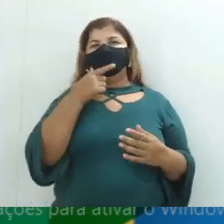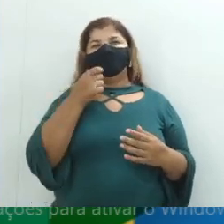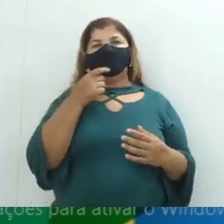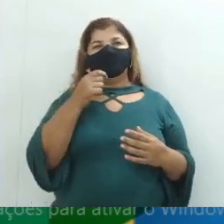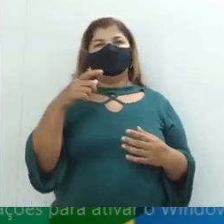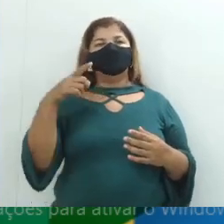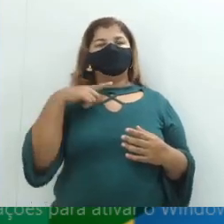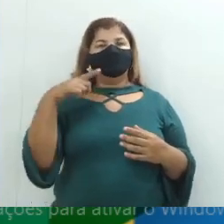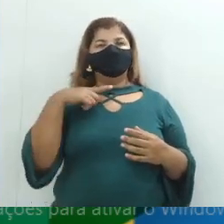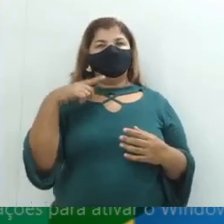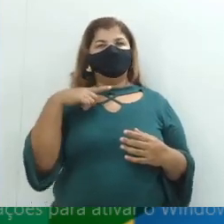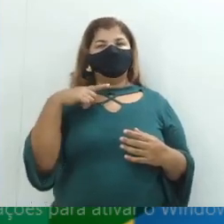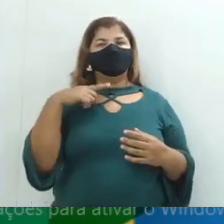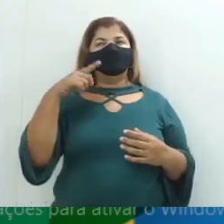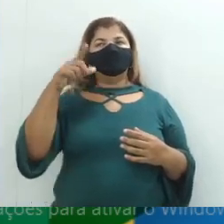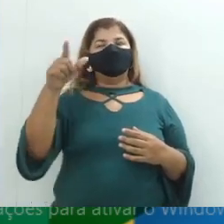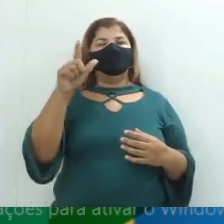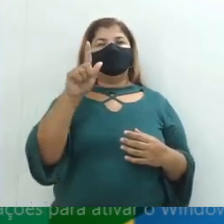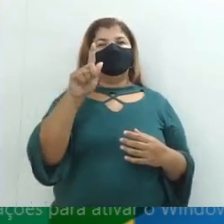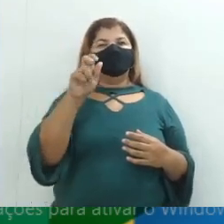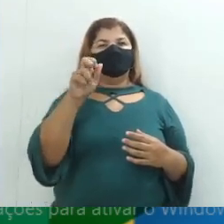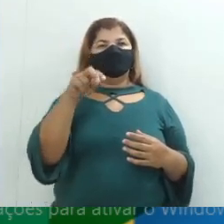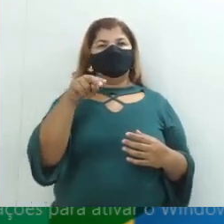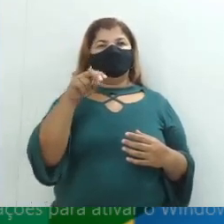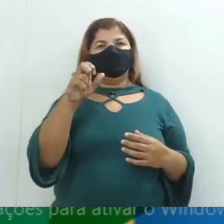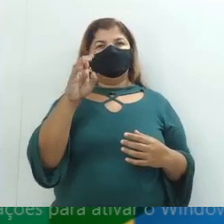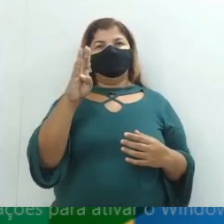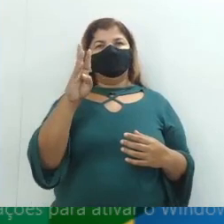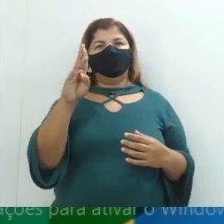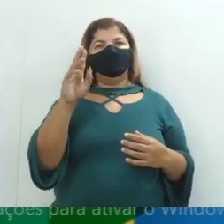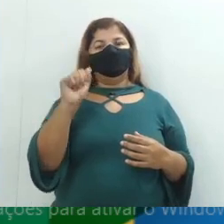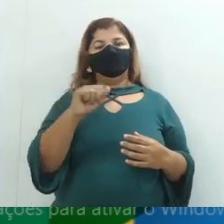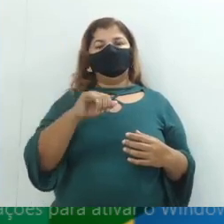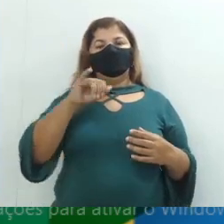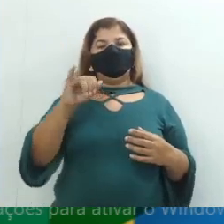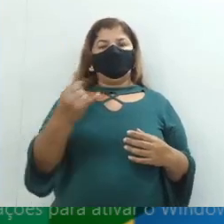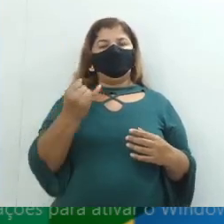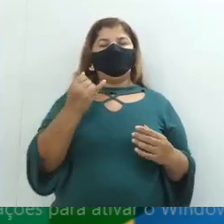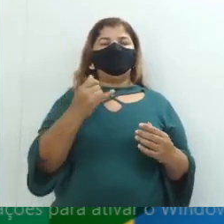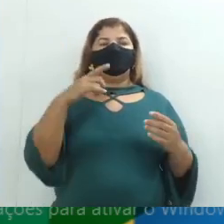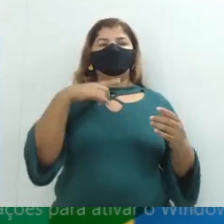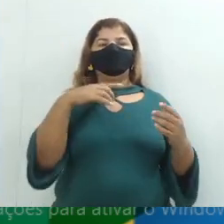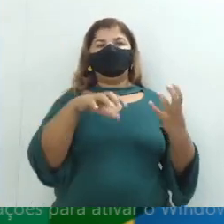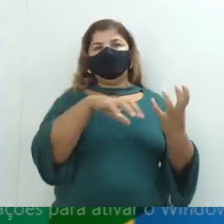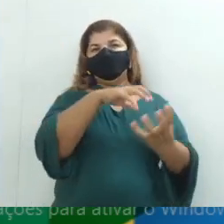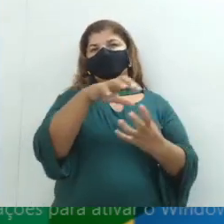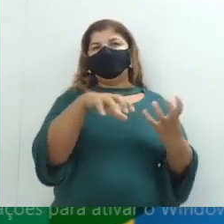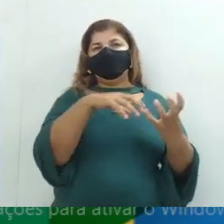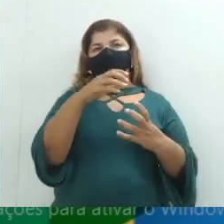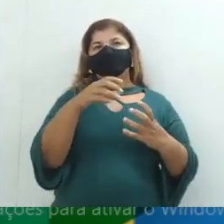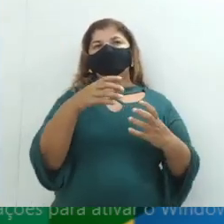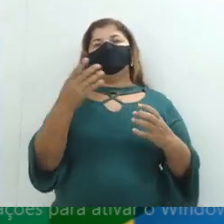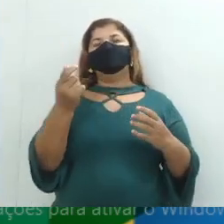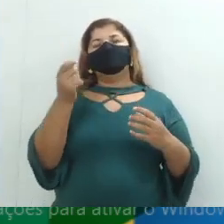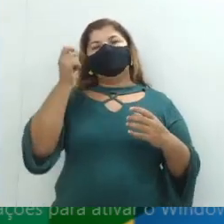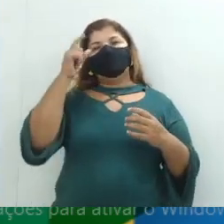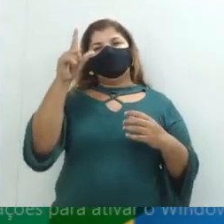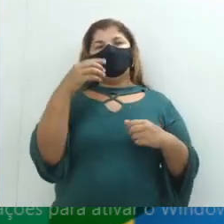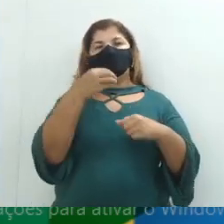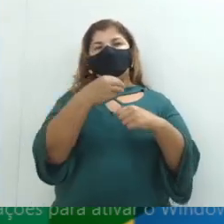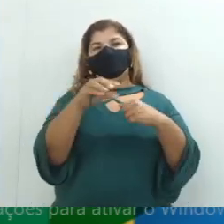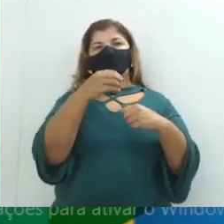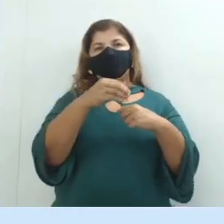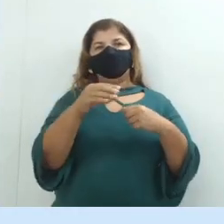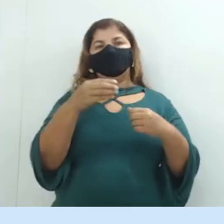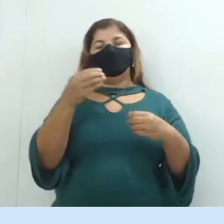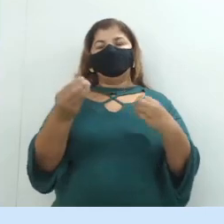lá em Genebra e ele aproveita ali uma revolução para implementar essa ideia protestante, né? Para